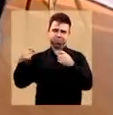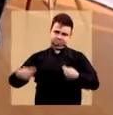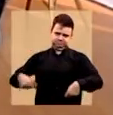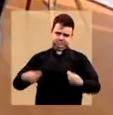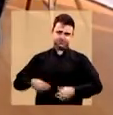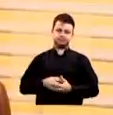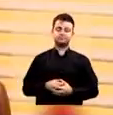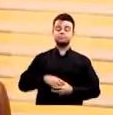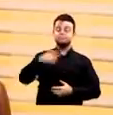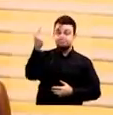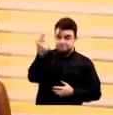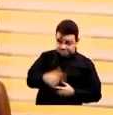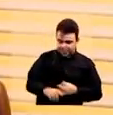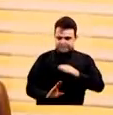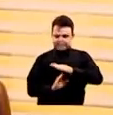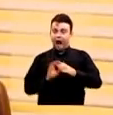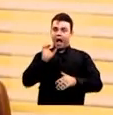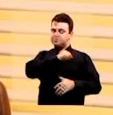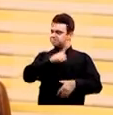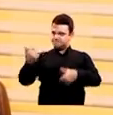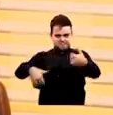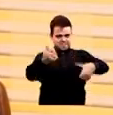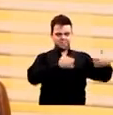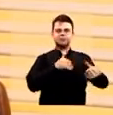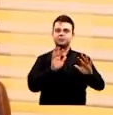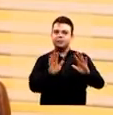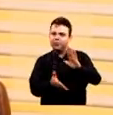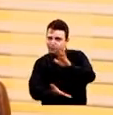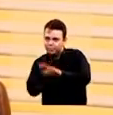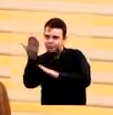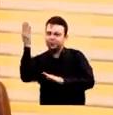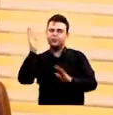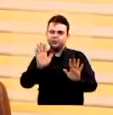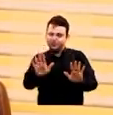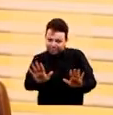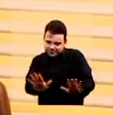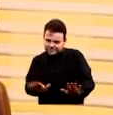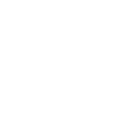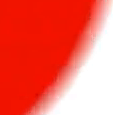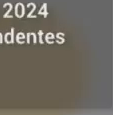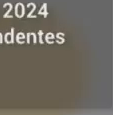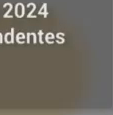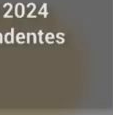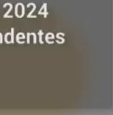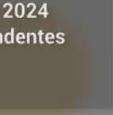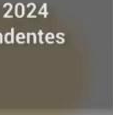respeito. A gente faz mais um intervalinho, tá passando muito rápido. A gente volta pro próximo bloco, já não saia daí.